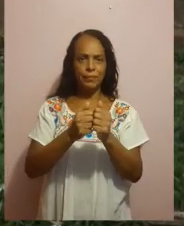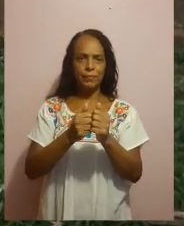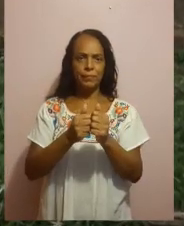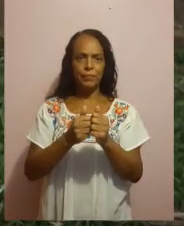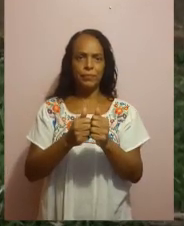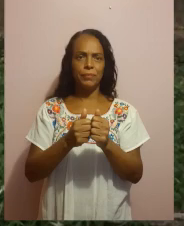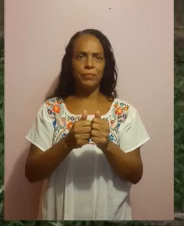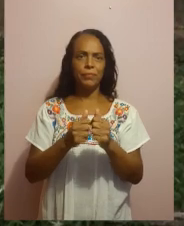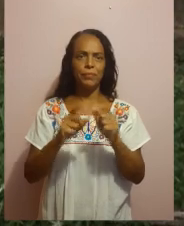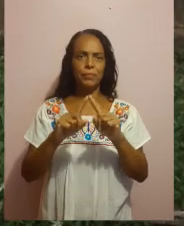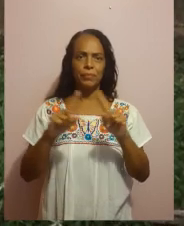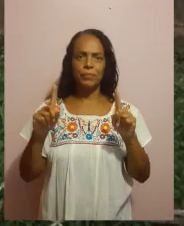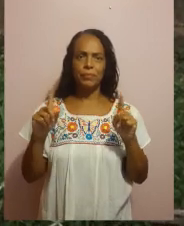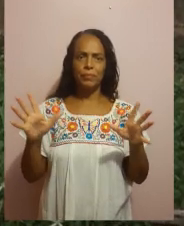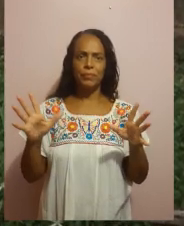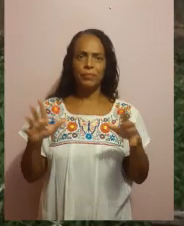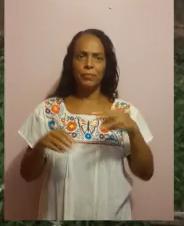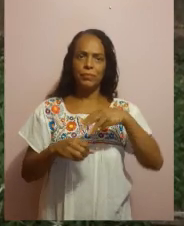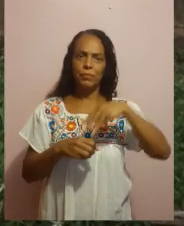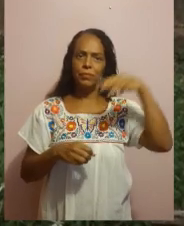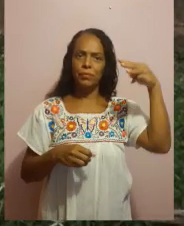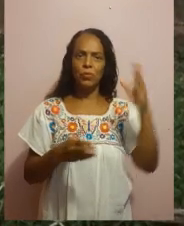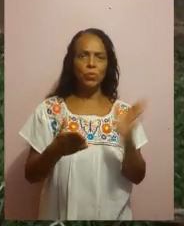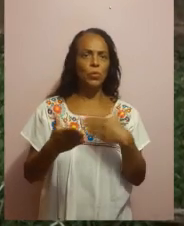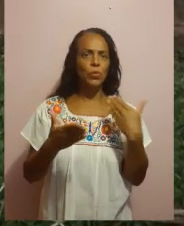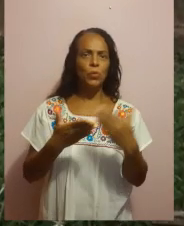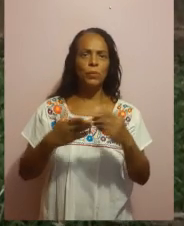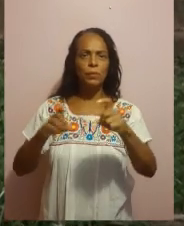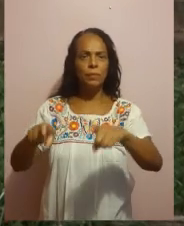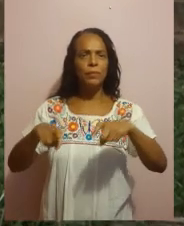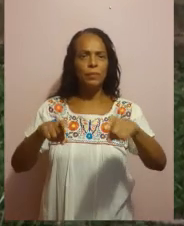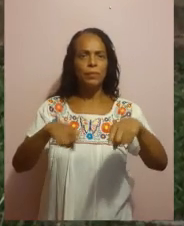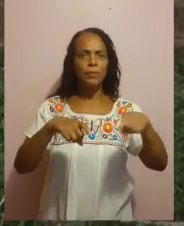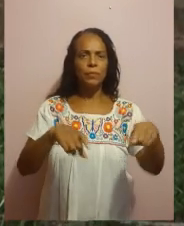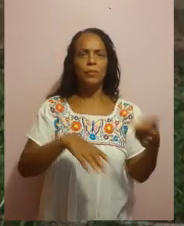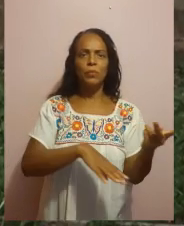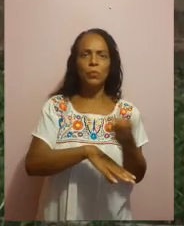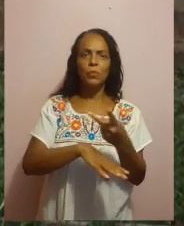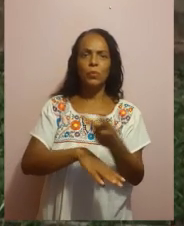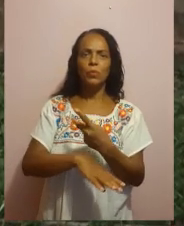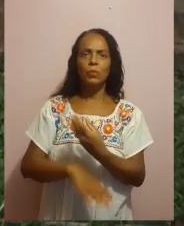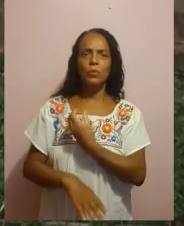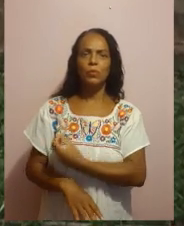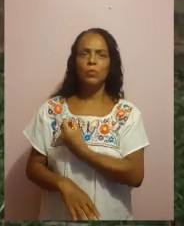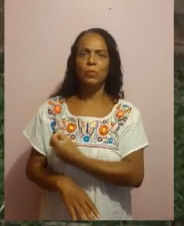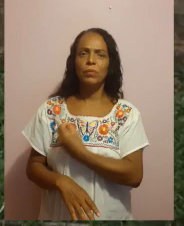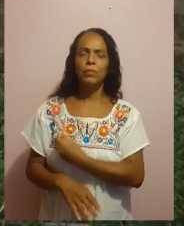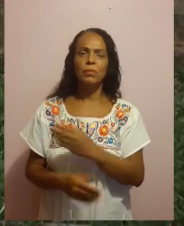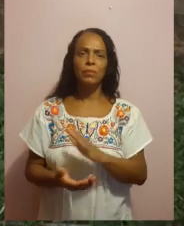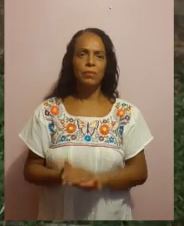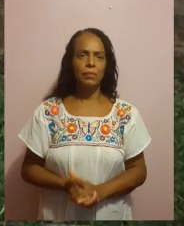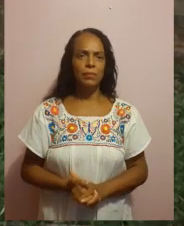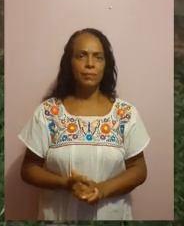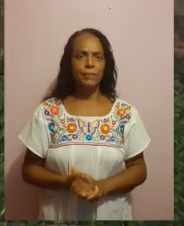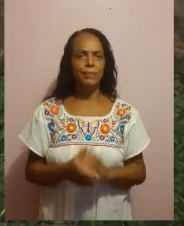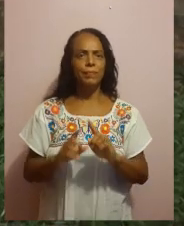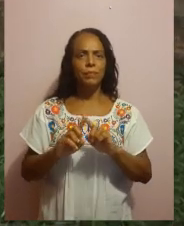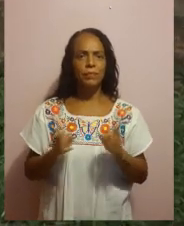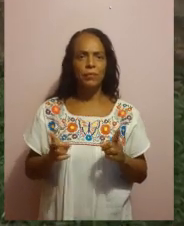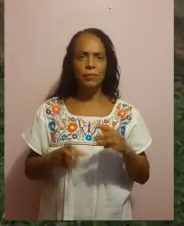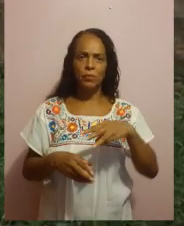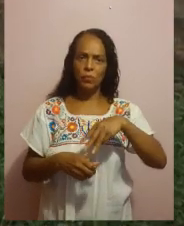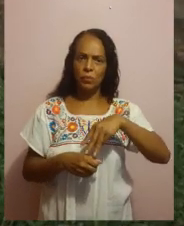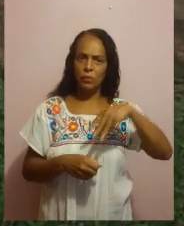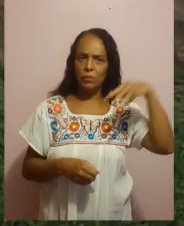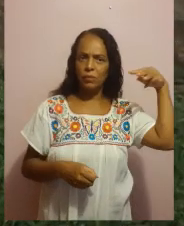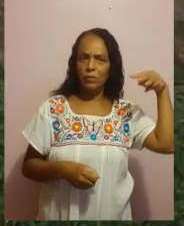da subsistência, né? Daí que, sendo assim, o mestre,